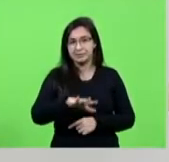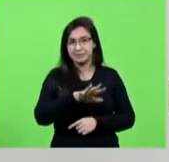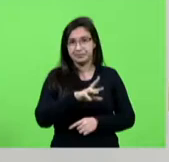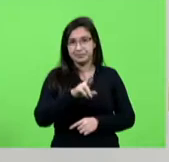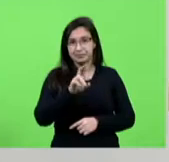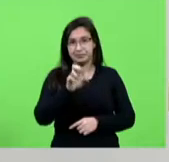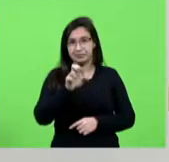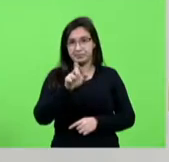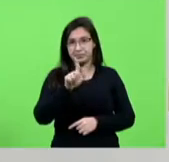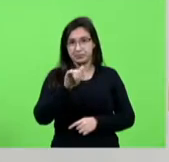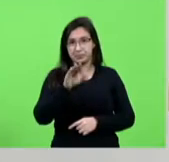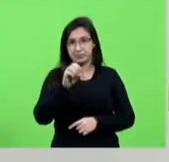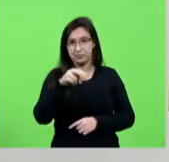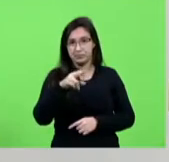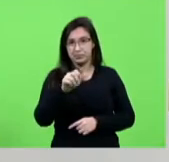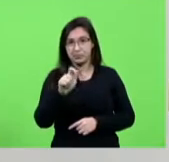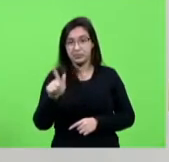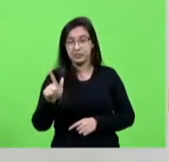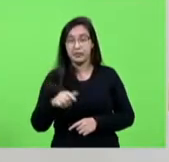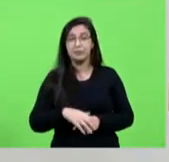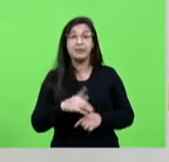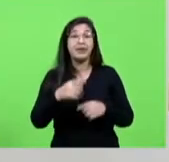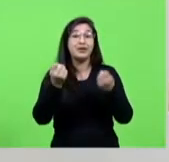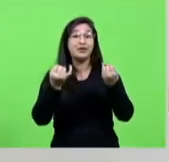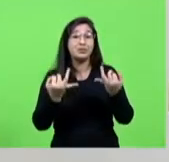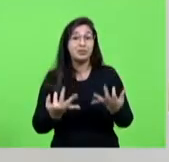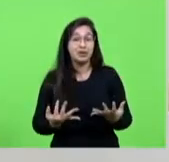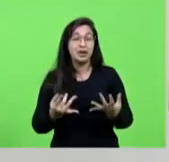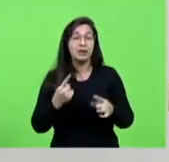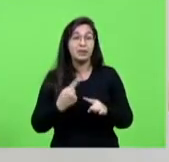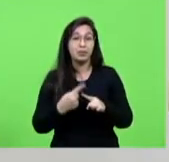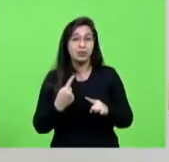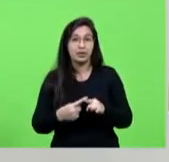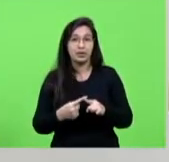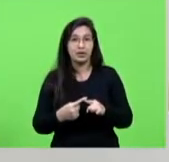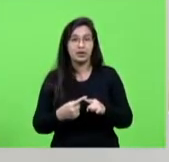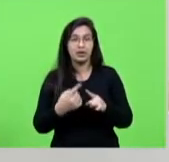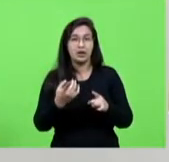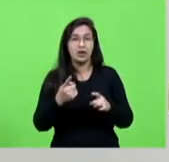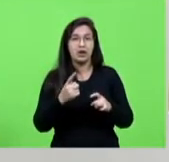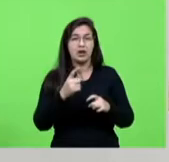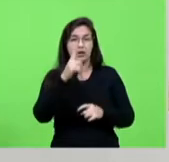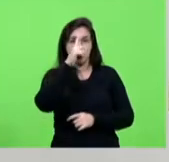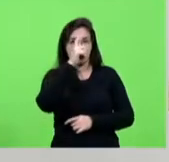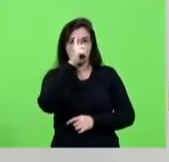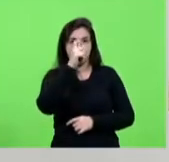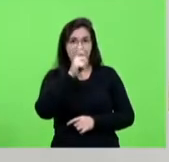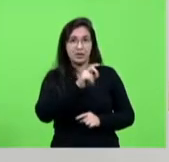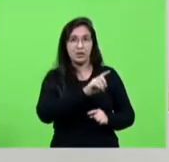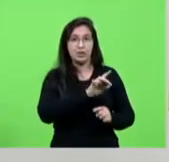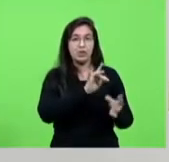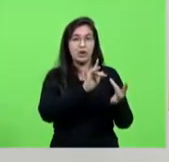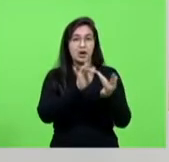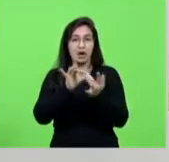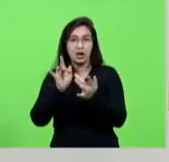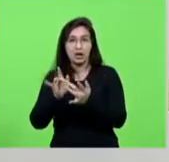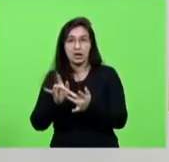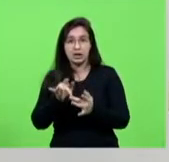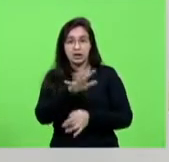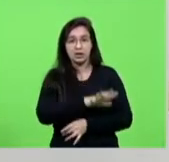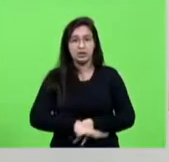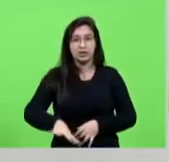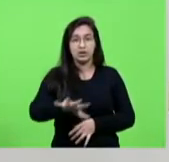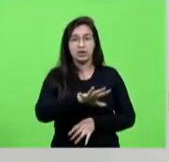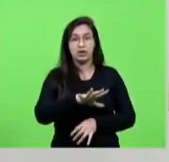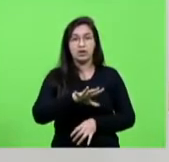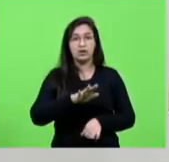A justificativa disso, a justificativa porque o Hospital São José atende uma macro-região, onde vive 1,4 milhão de